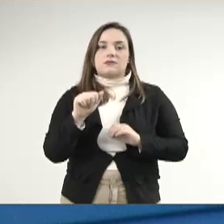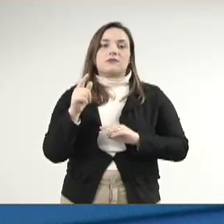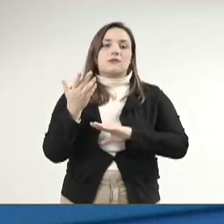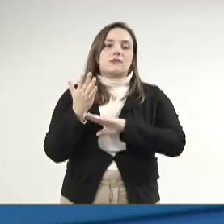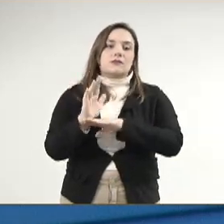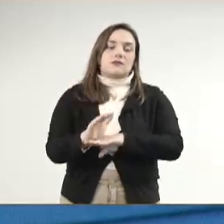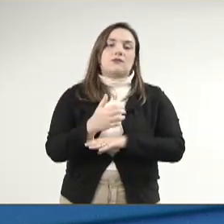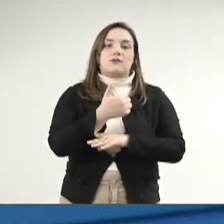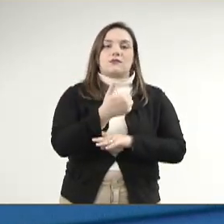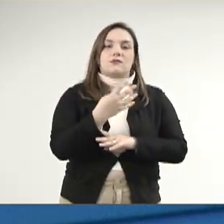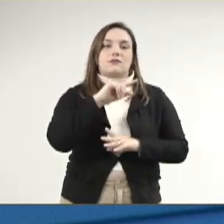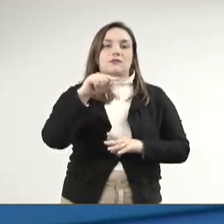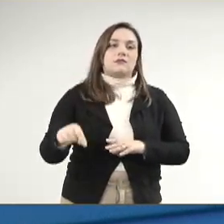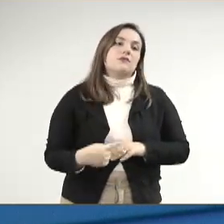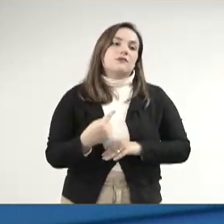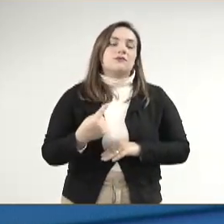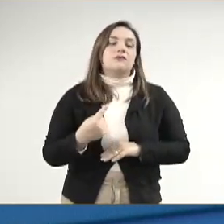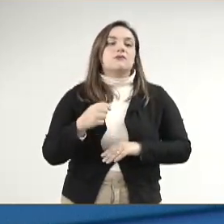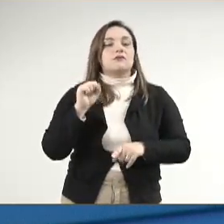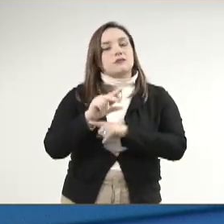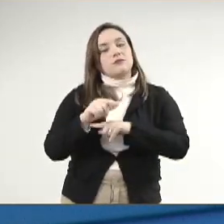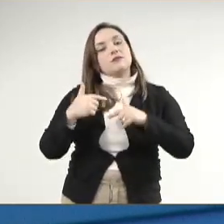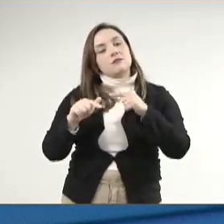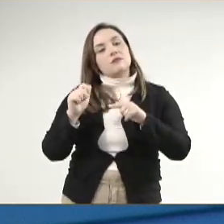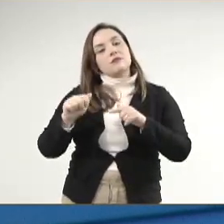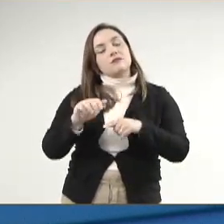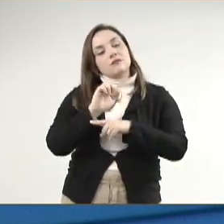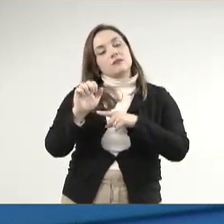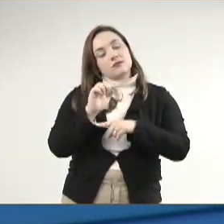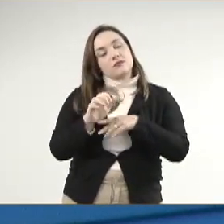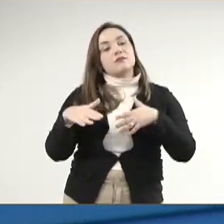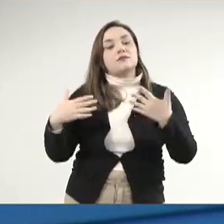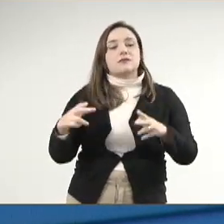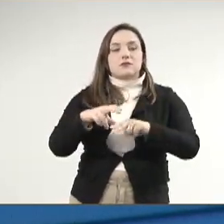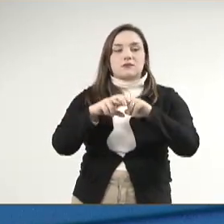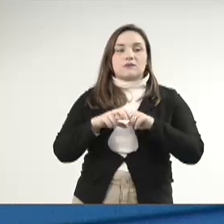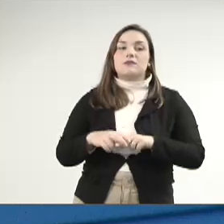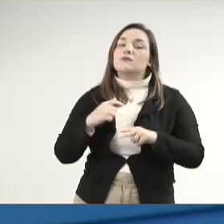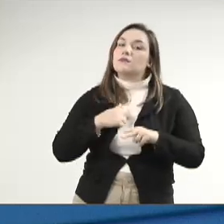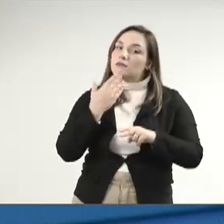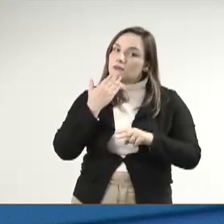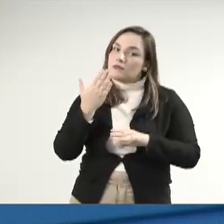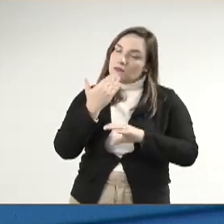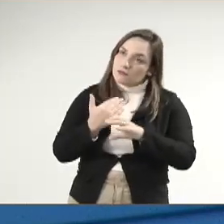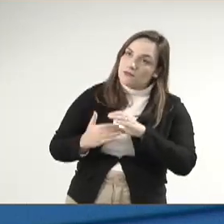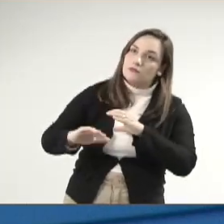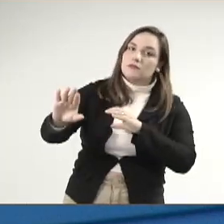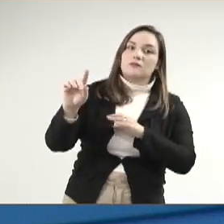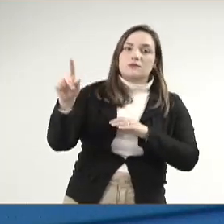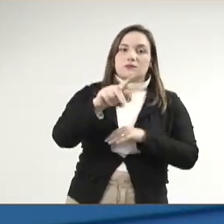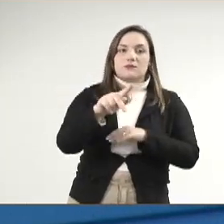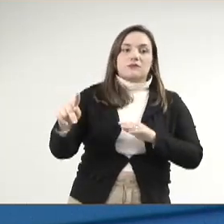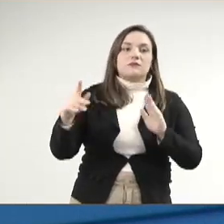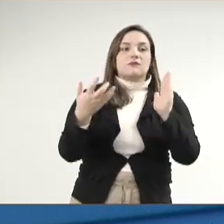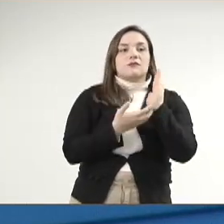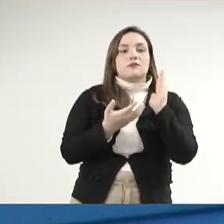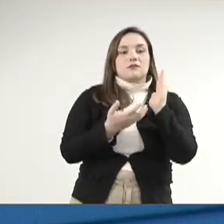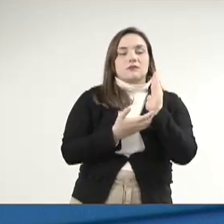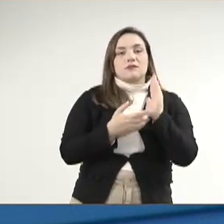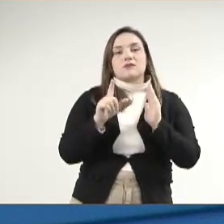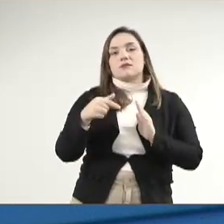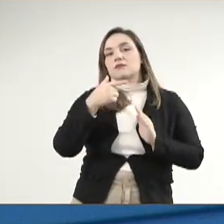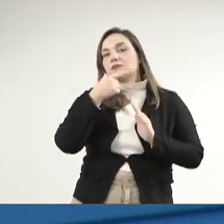14.500 empregos diretos aqui no nosso estado. Portanto, encaminho ao presidente da Câmara Federal,